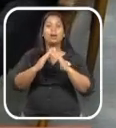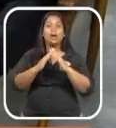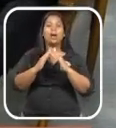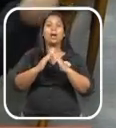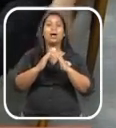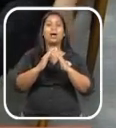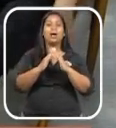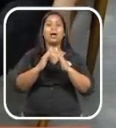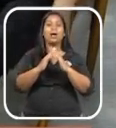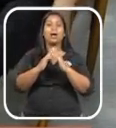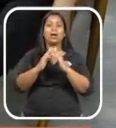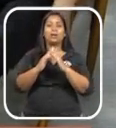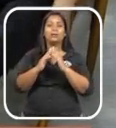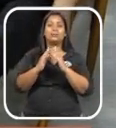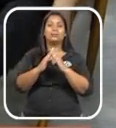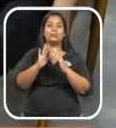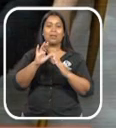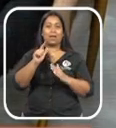Ministério Público